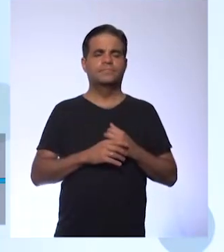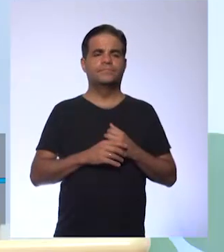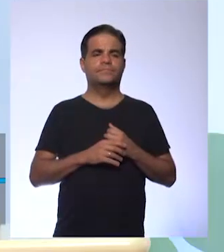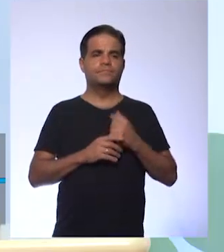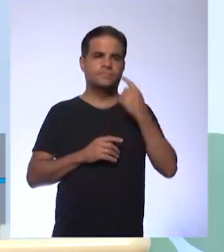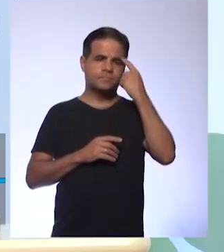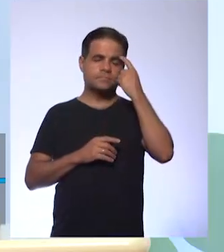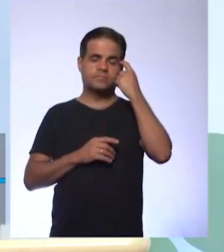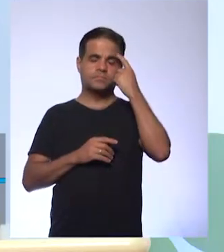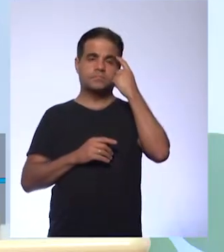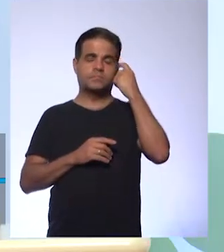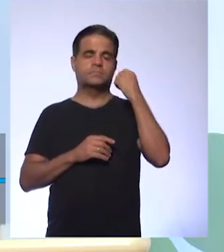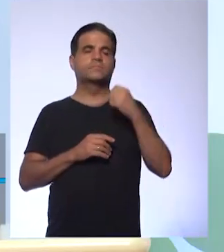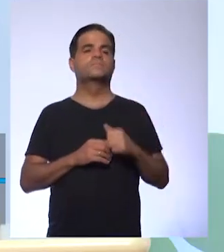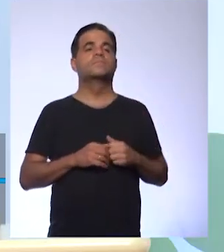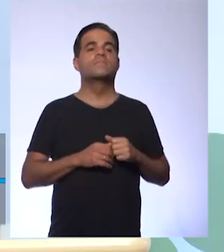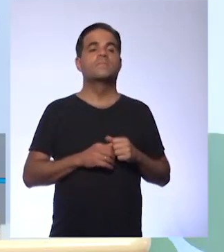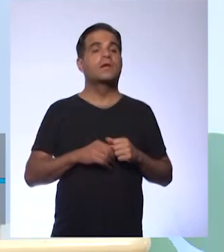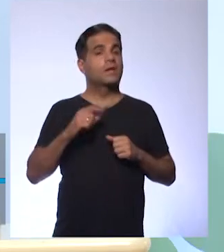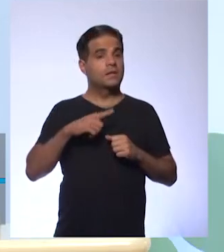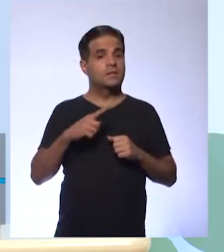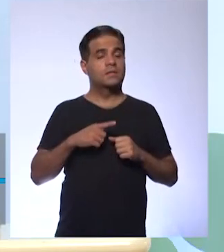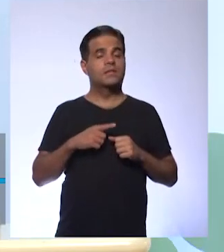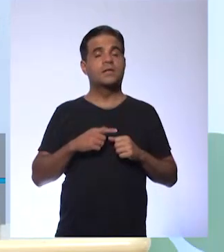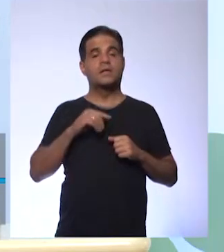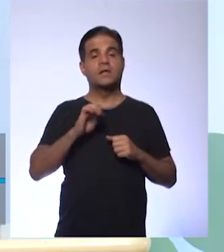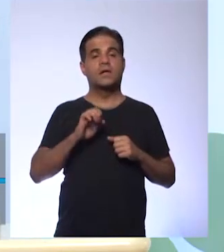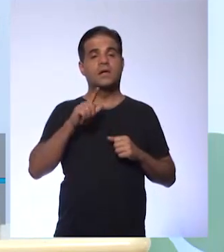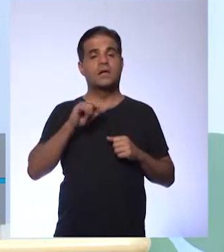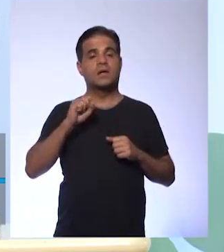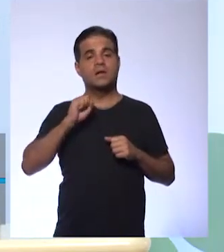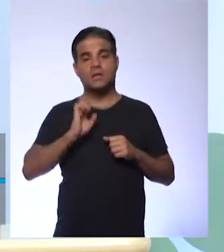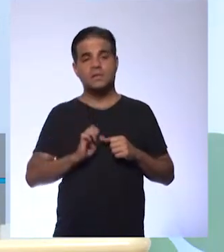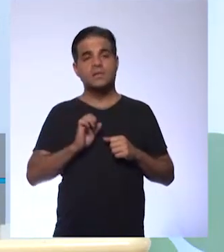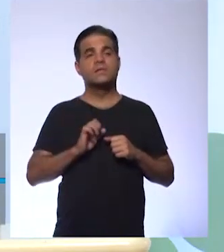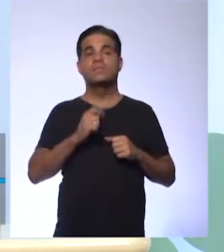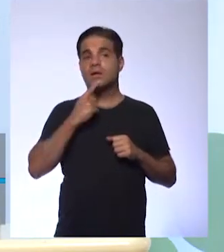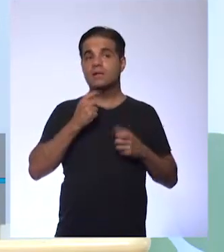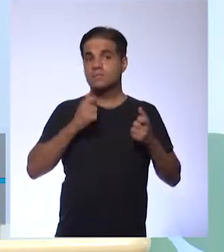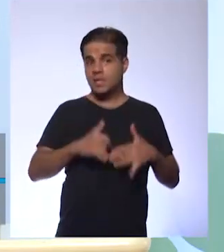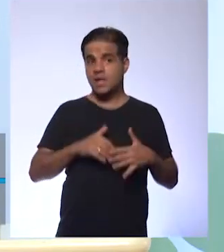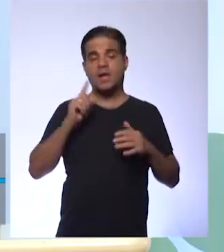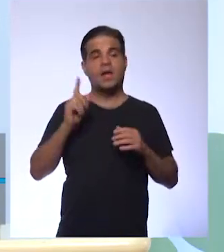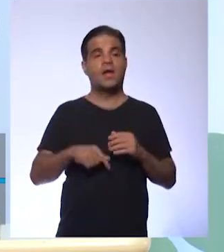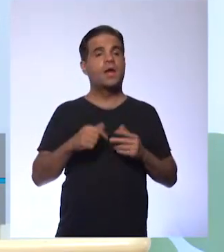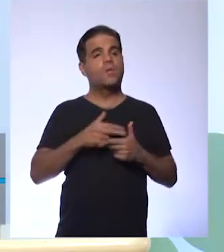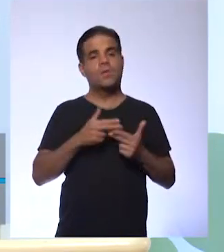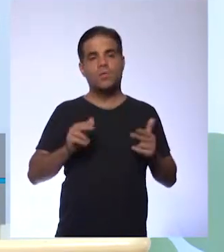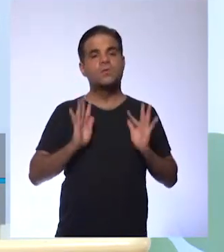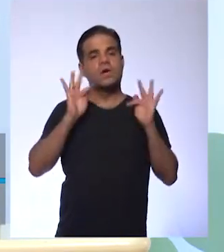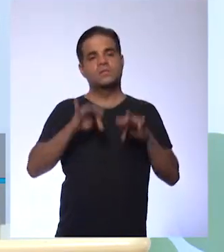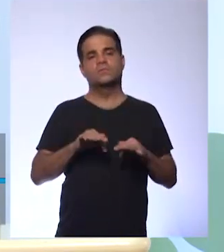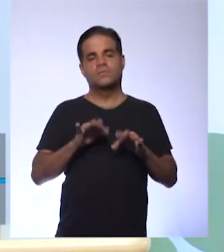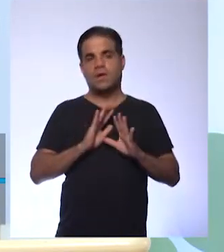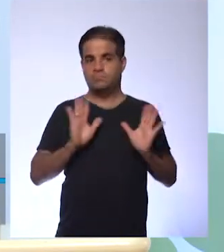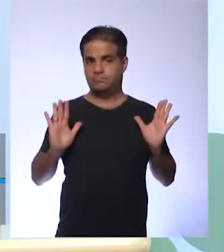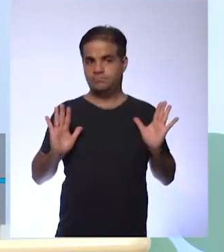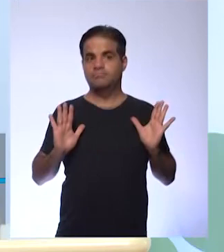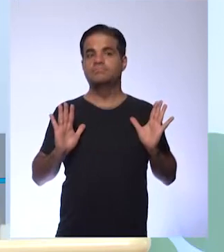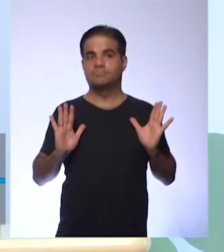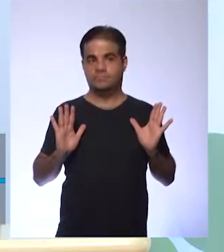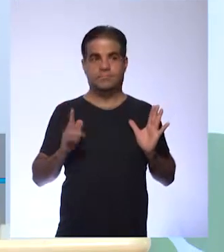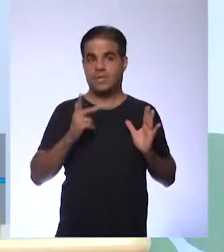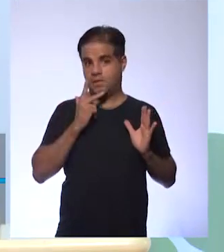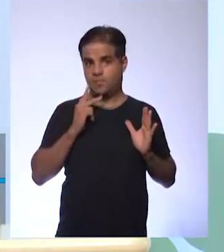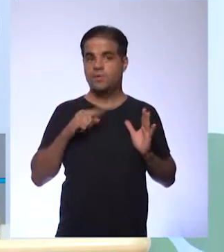Tem Deixa eu mais? ver aqui. Já é para a A terceira. Elise colocou para afirmar que ela é algo no final. Ela